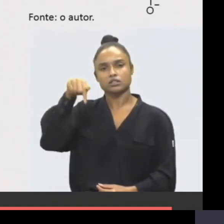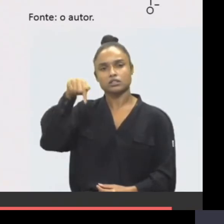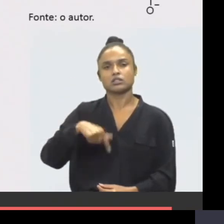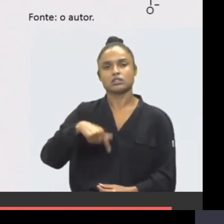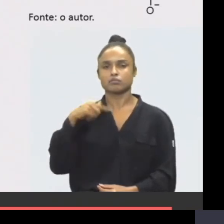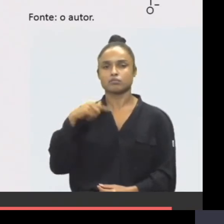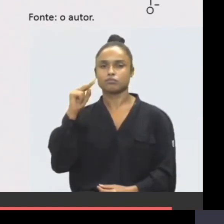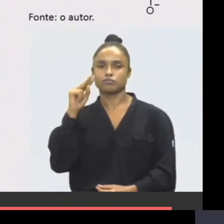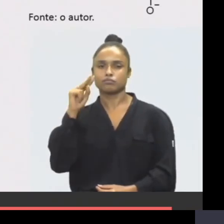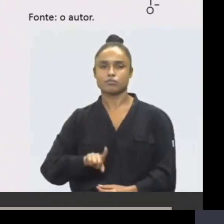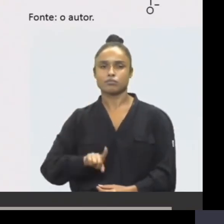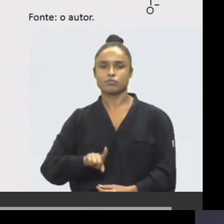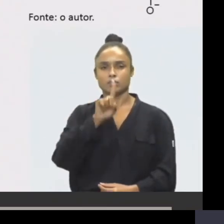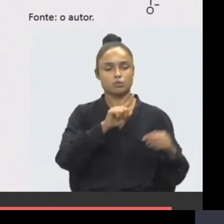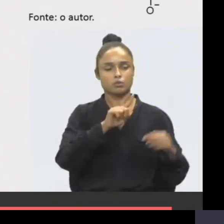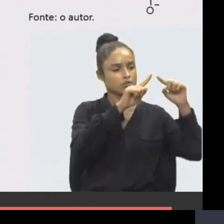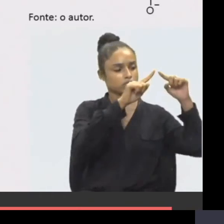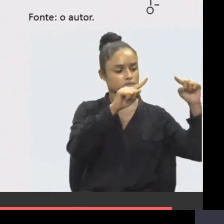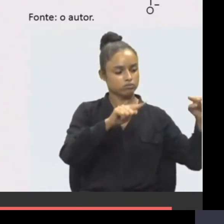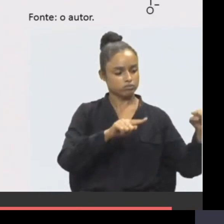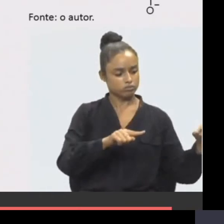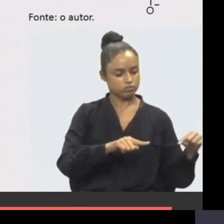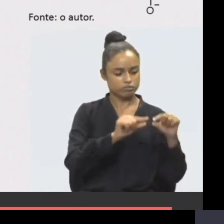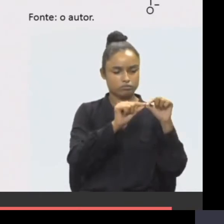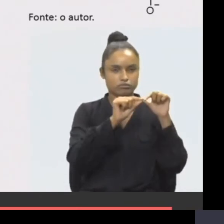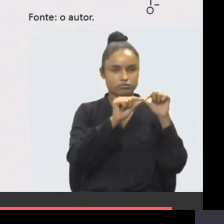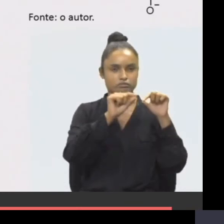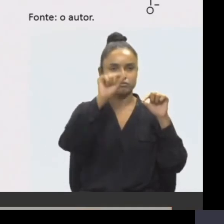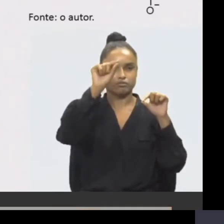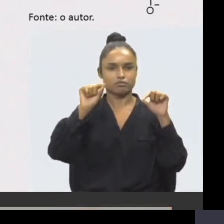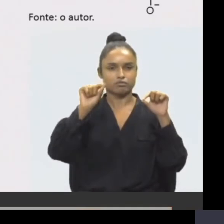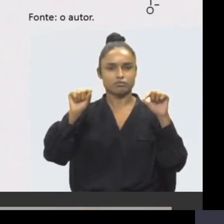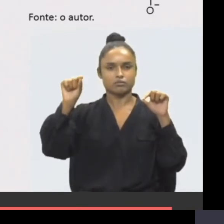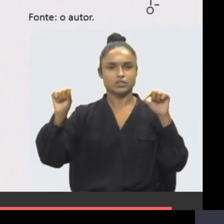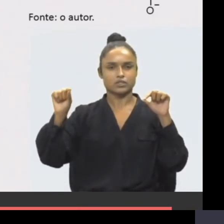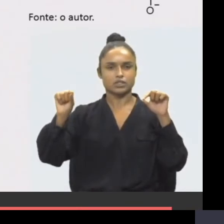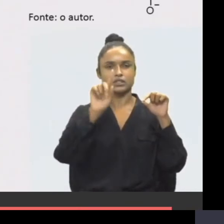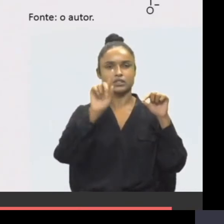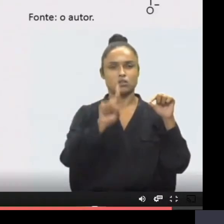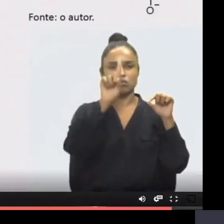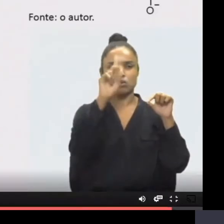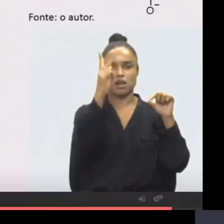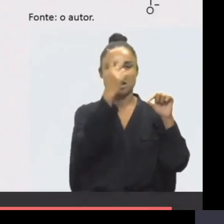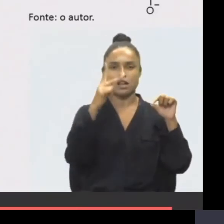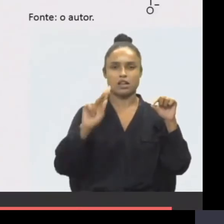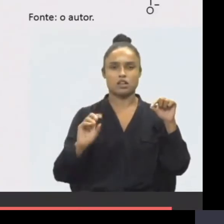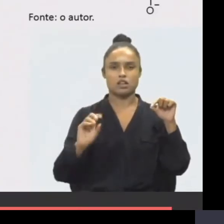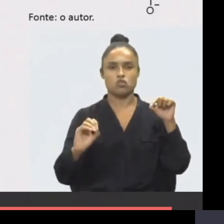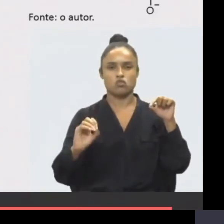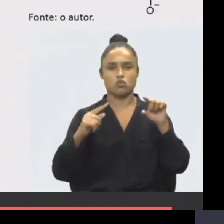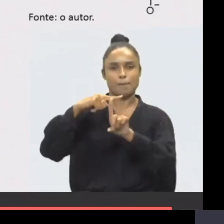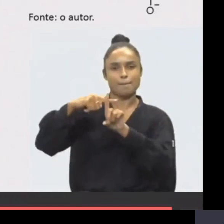aldeído cíclico, e ele está reagindo então com aqui o composto 2,4 de